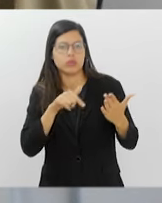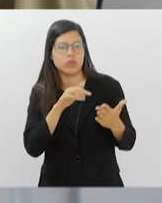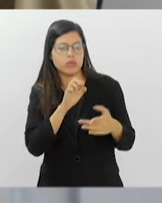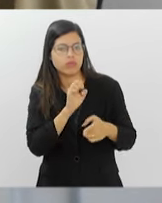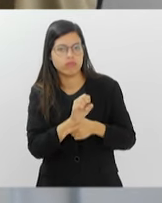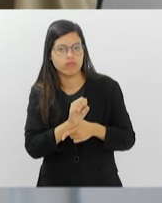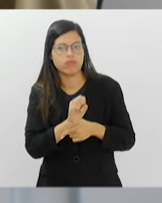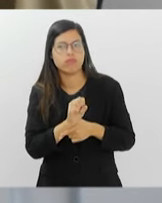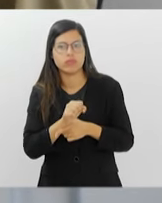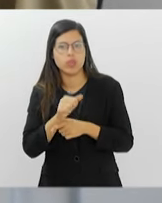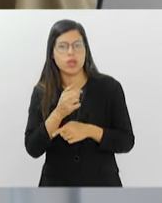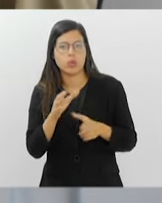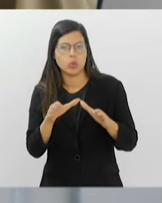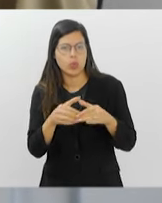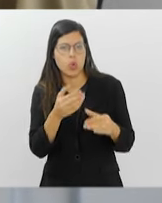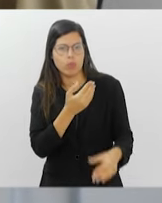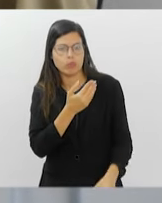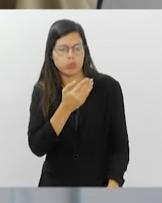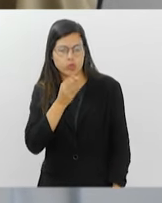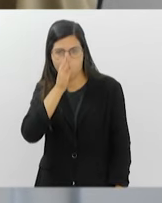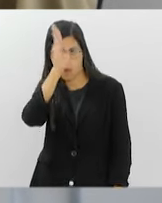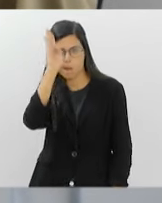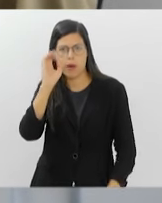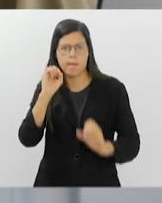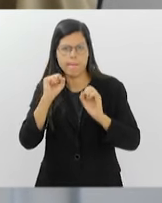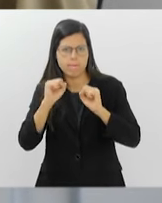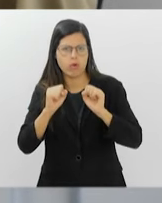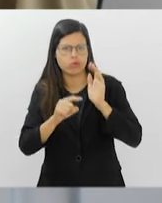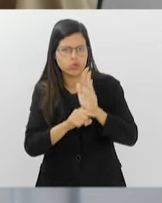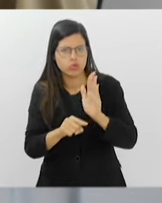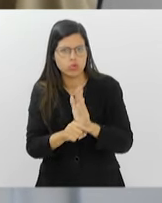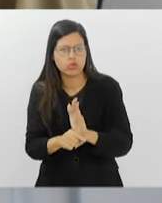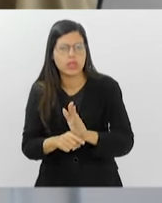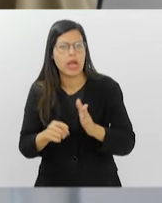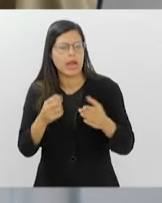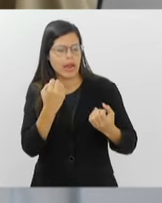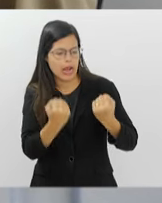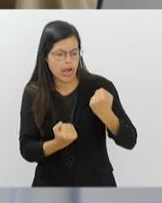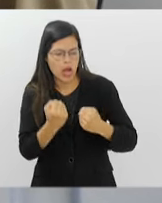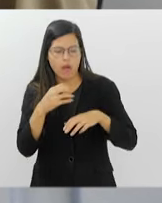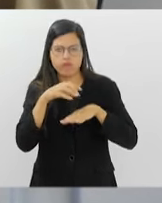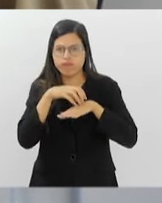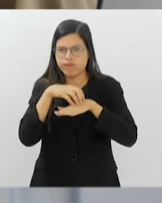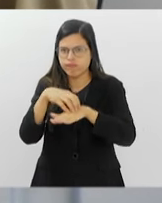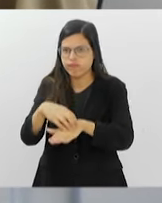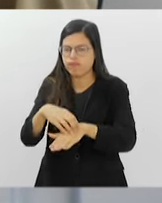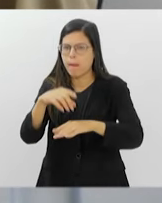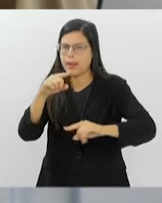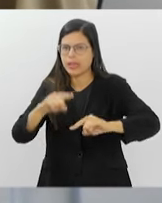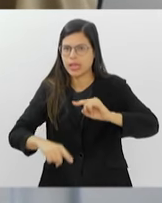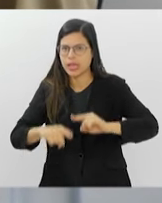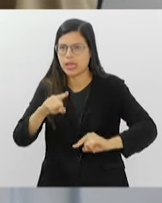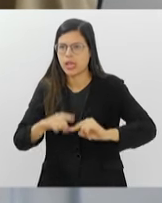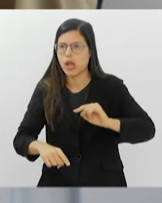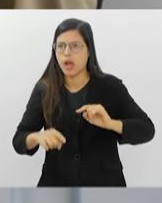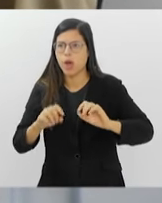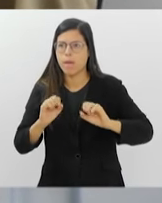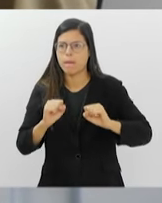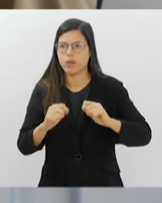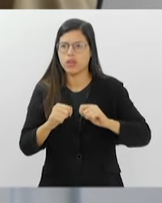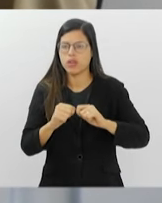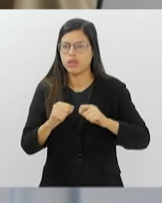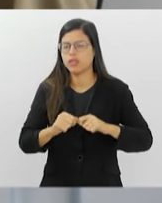o corpo de bombeiros Poderia ajudar sim colocando viaturas colocando equipamentos e poderíamos fazer uma contrapartida pro